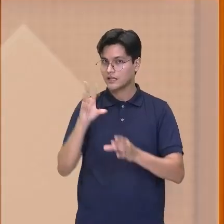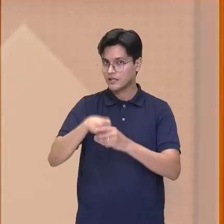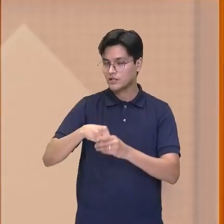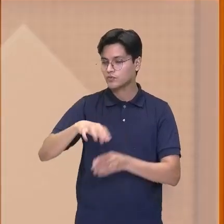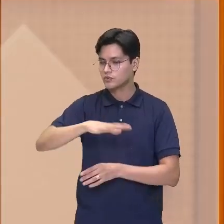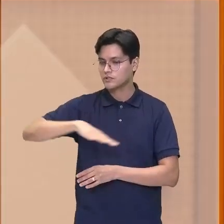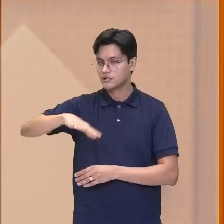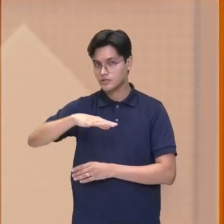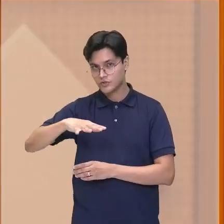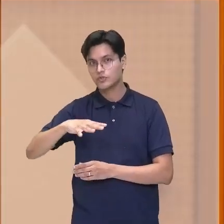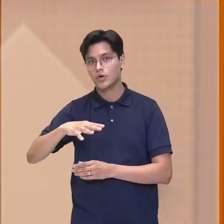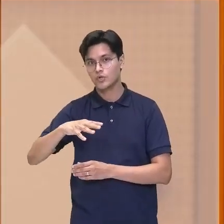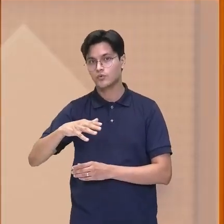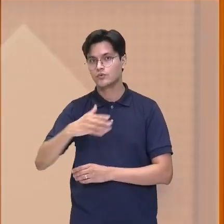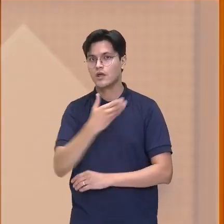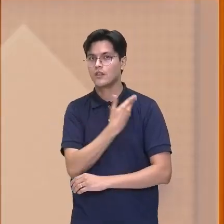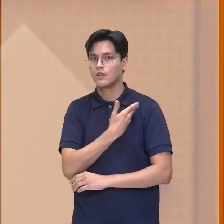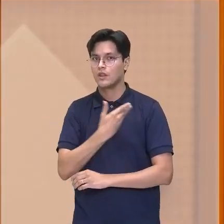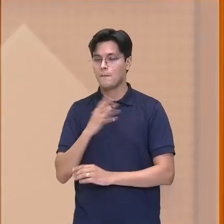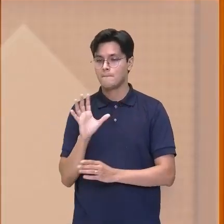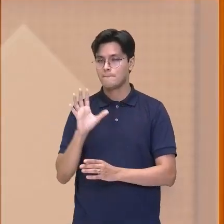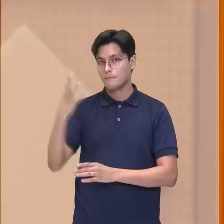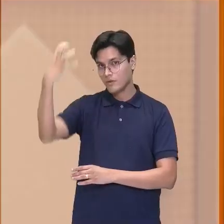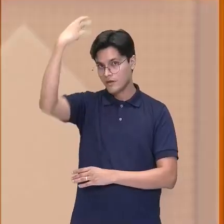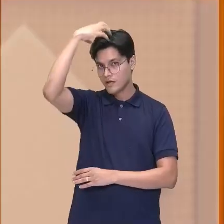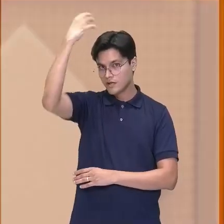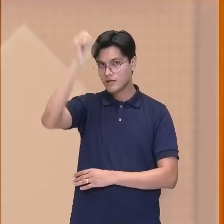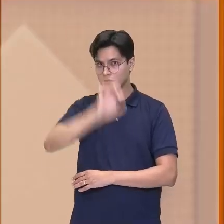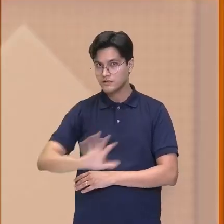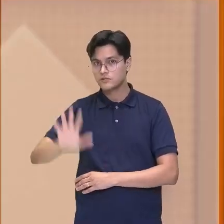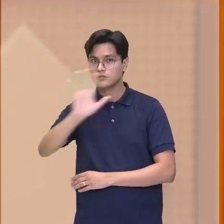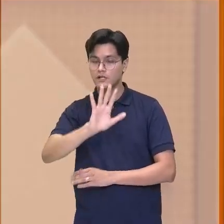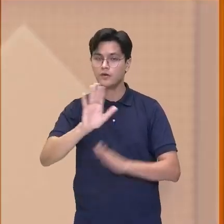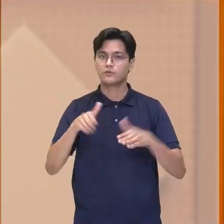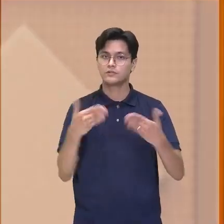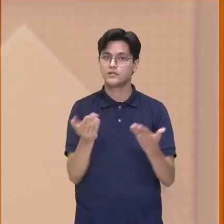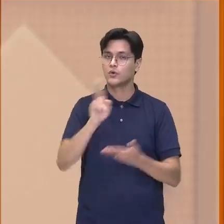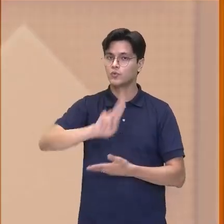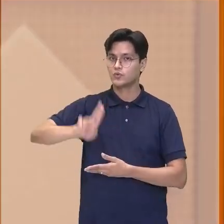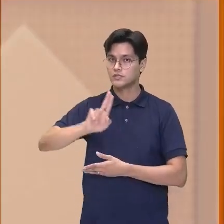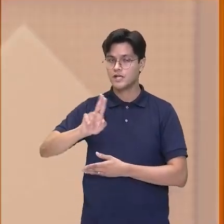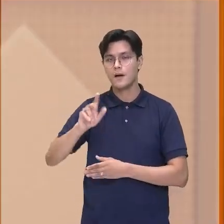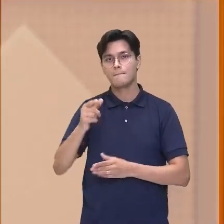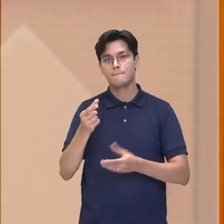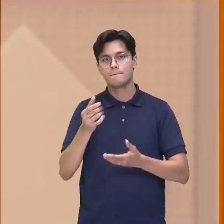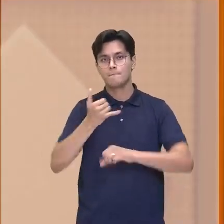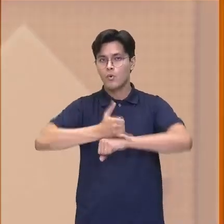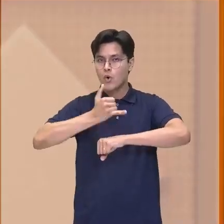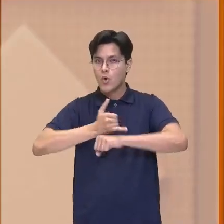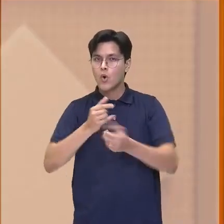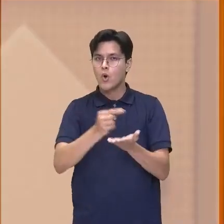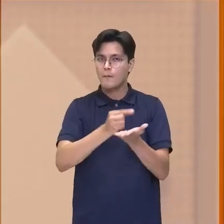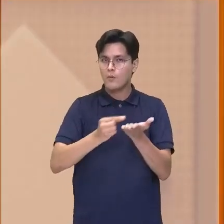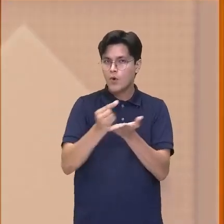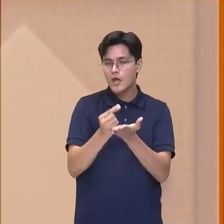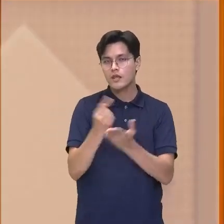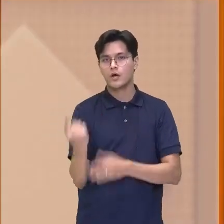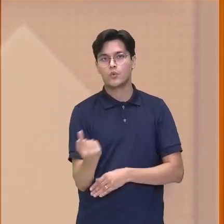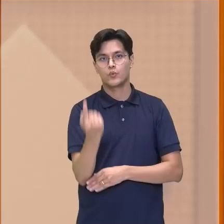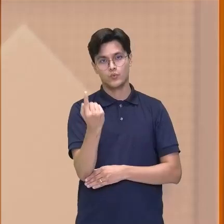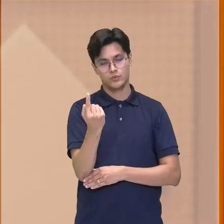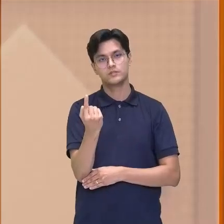nacional, logo a moeda ela vai ser única, ajudando nas trocas cambiais, que nesse caso não